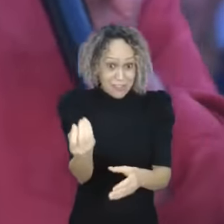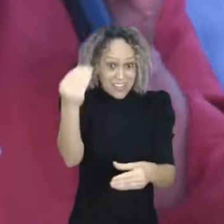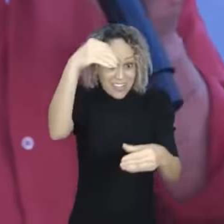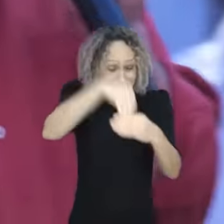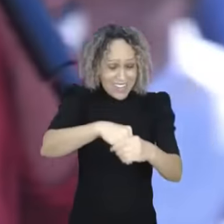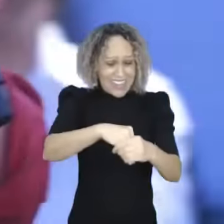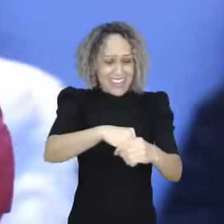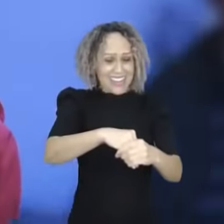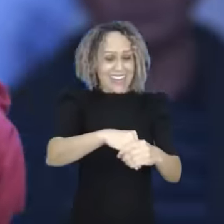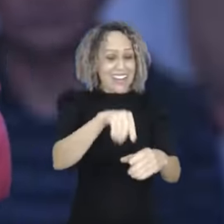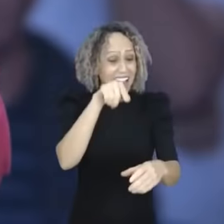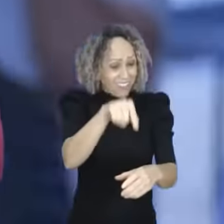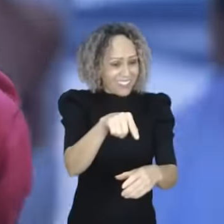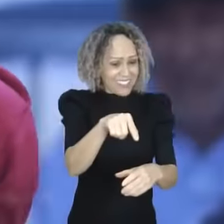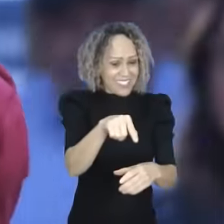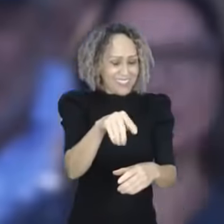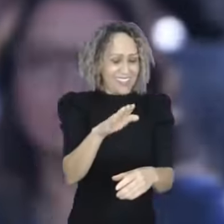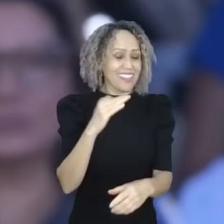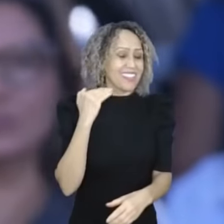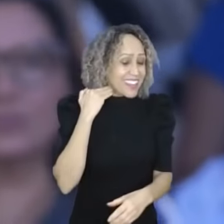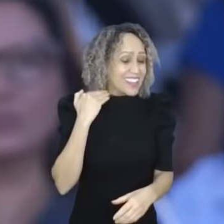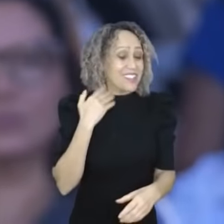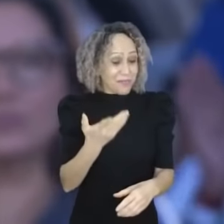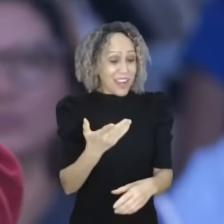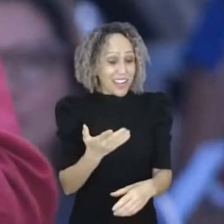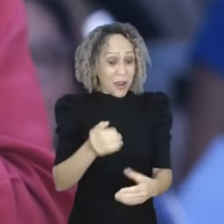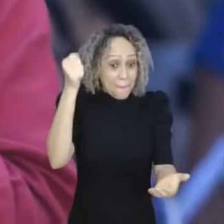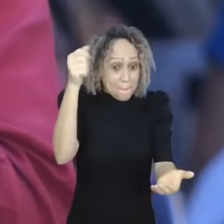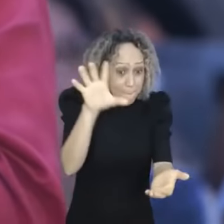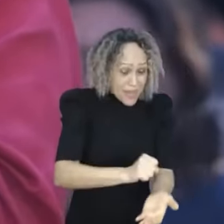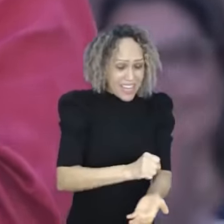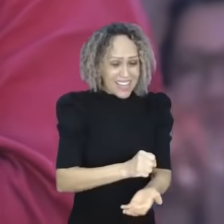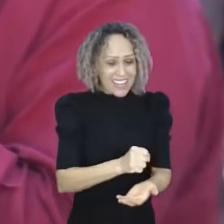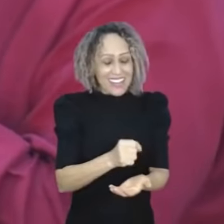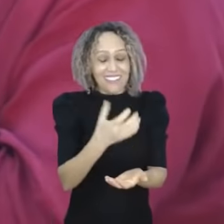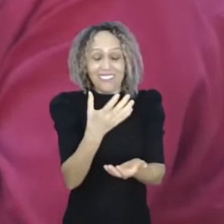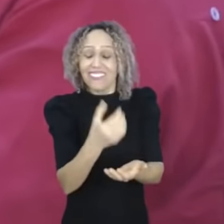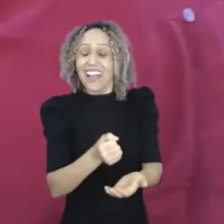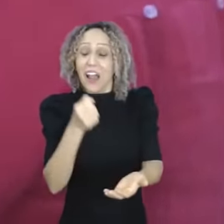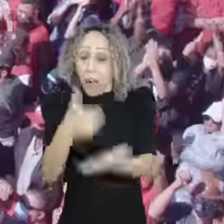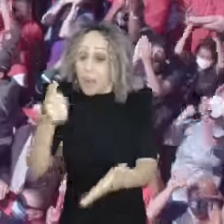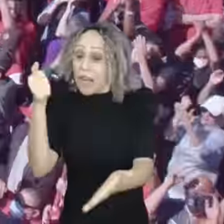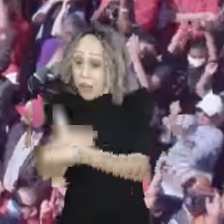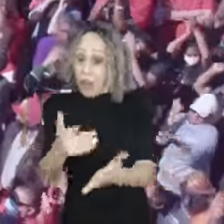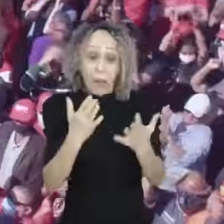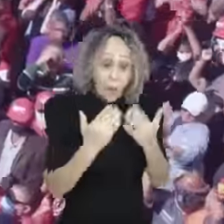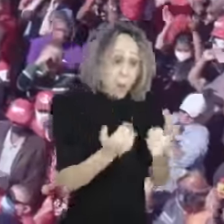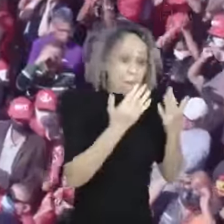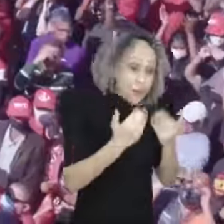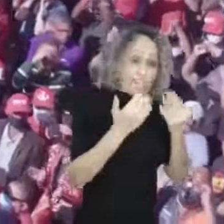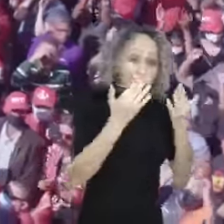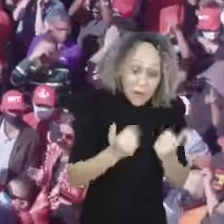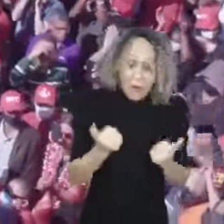comer. E na hora de votar, dê uma banana neles e vote para a gente mudar a história desse país.